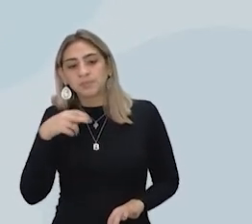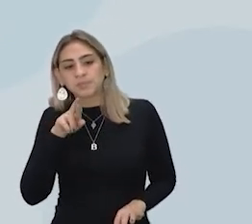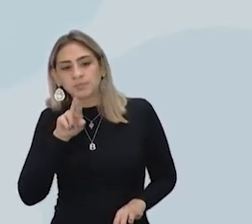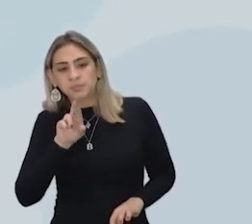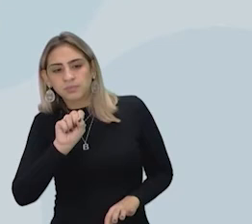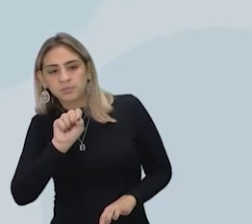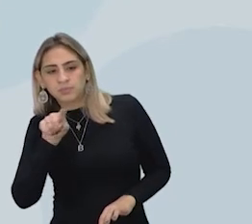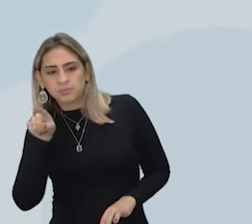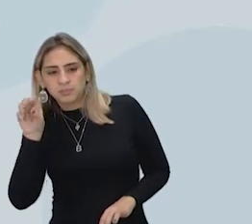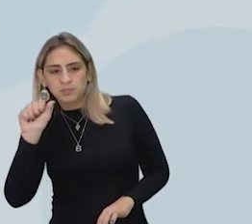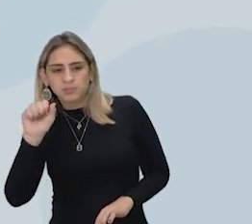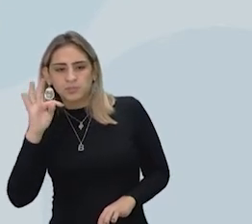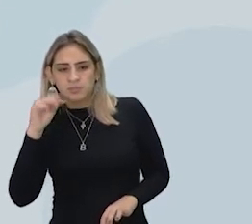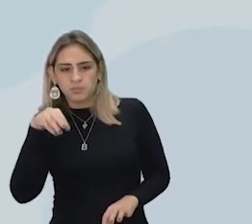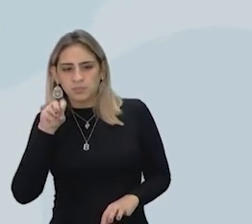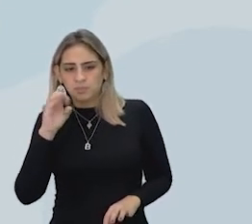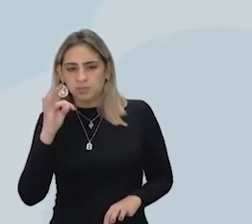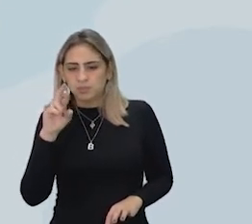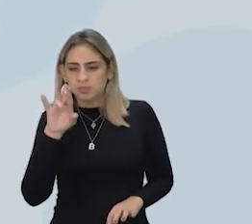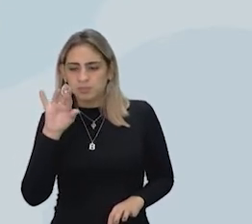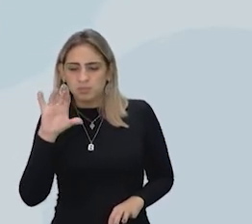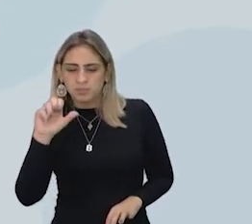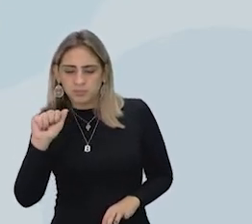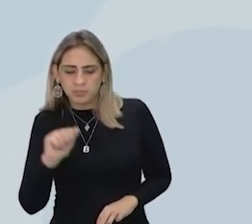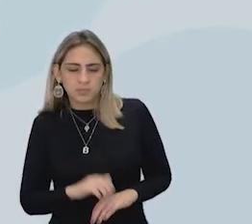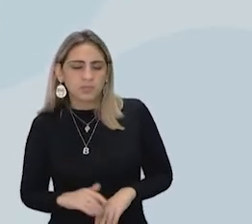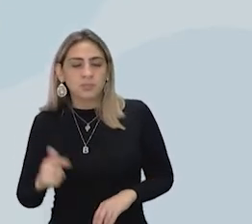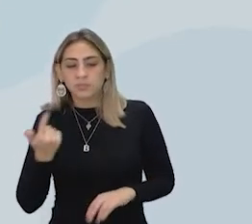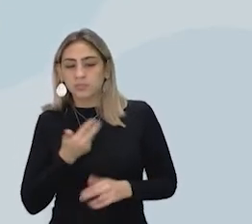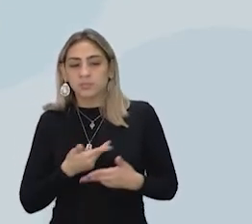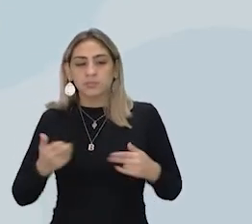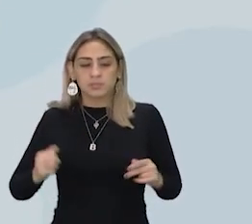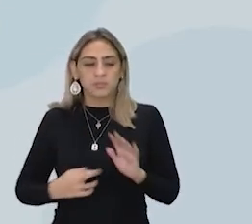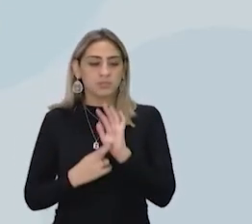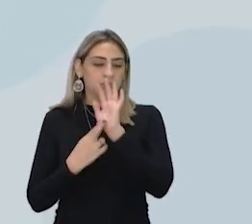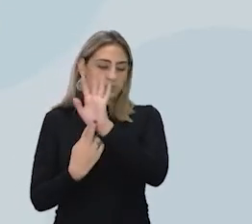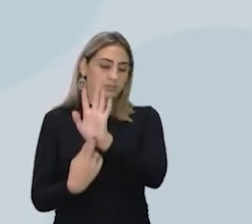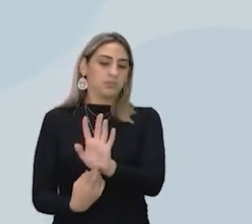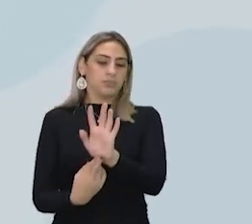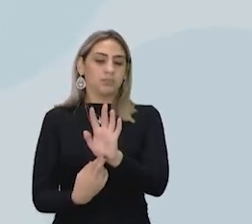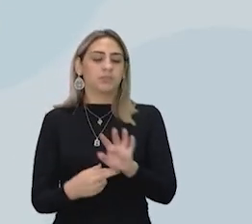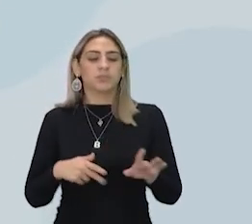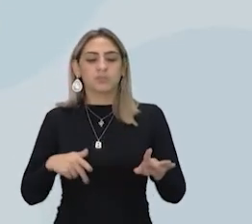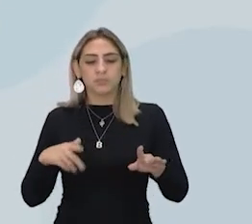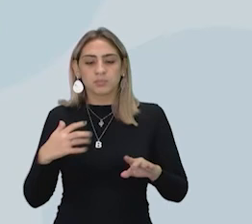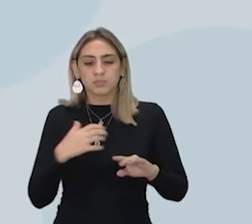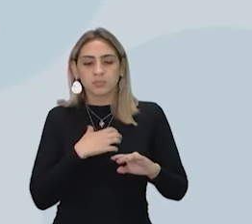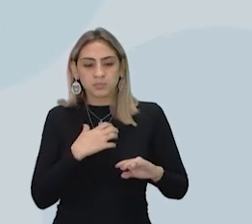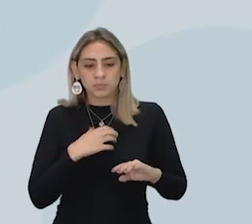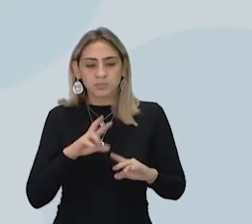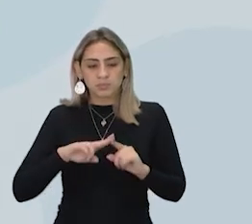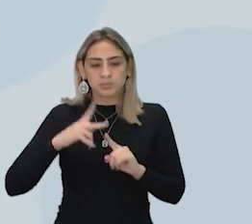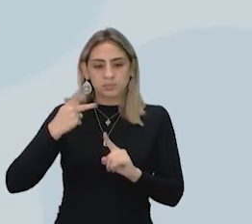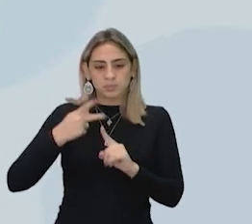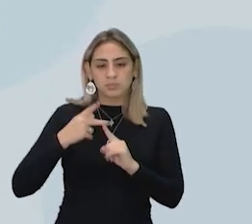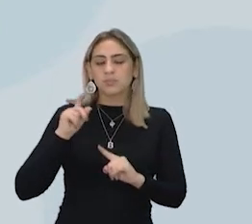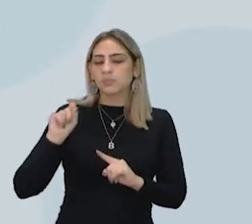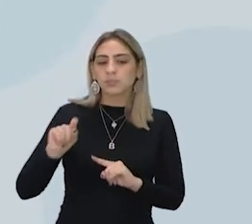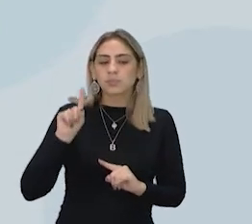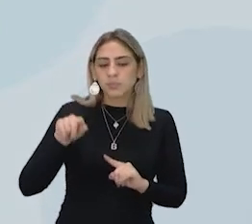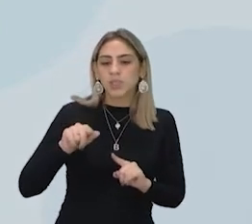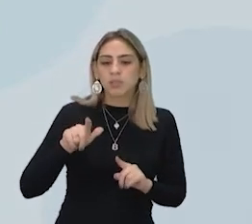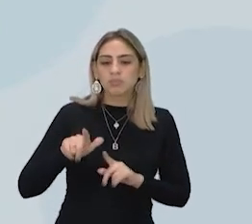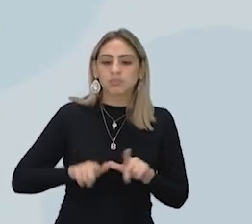atmosférica? Olha lá. Outro fenômeno que pode ser representado por funções exponenciais, quem são as